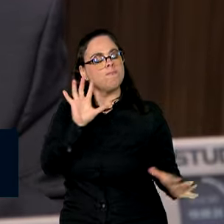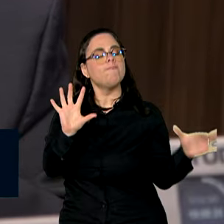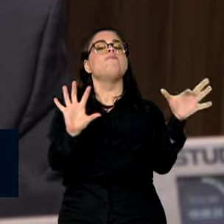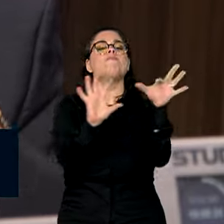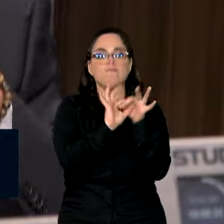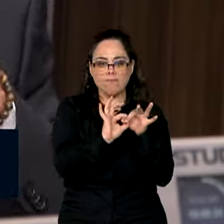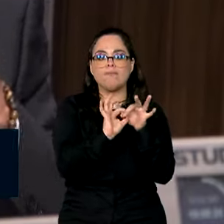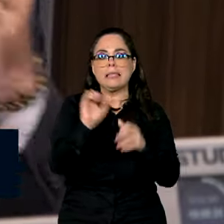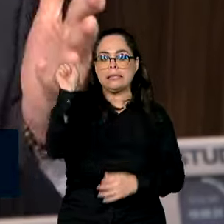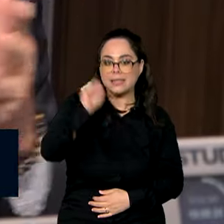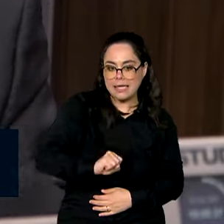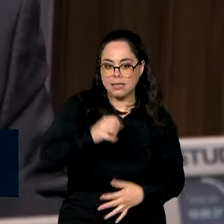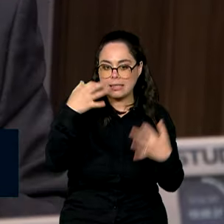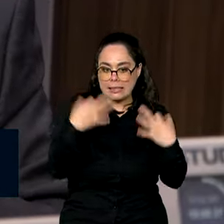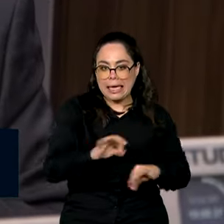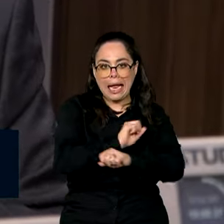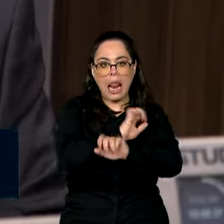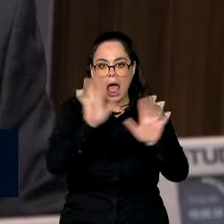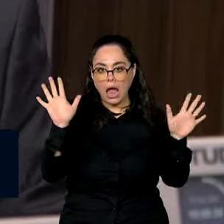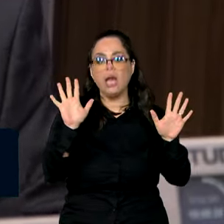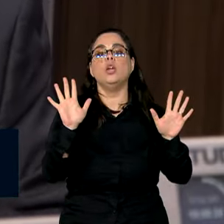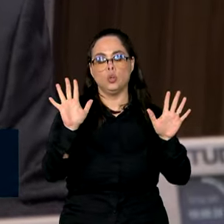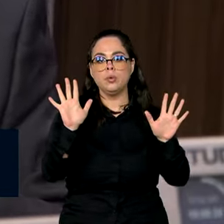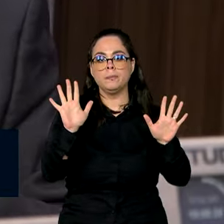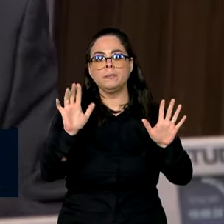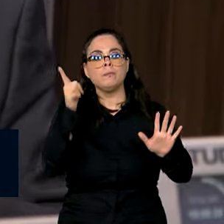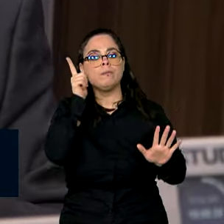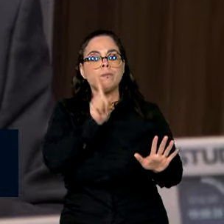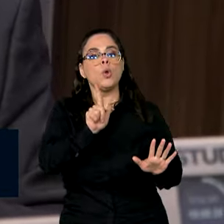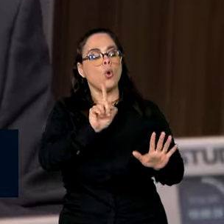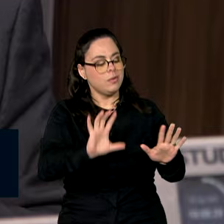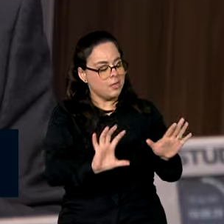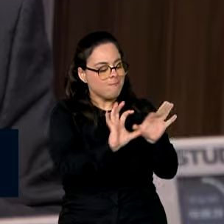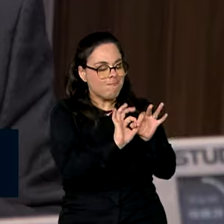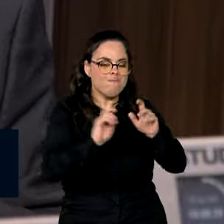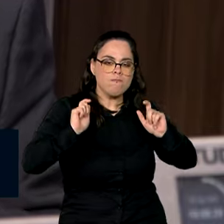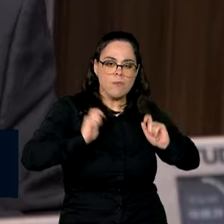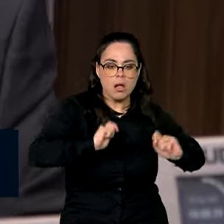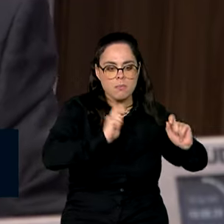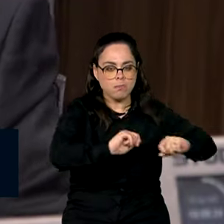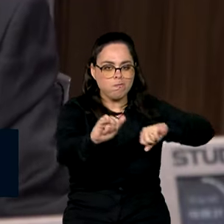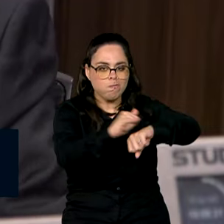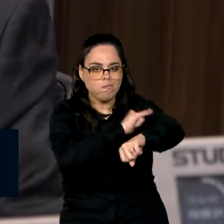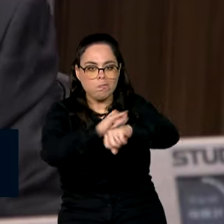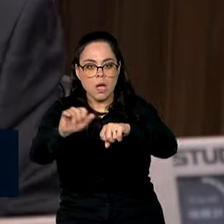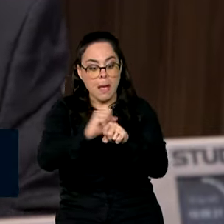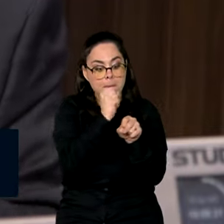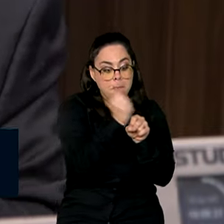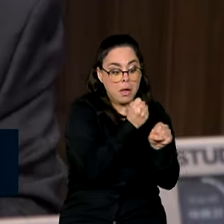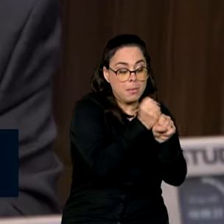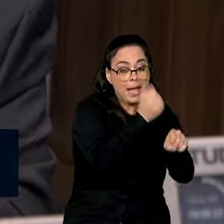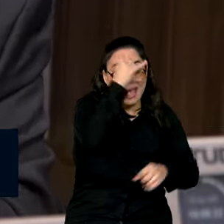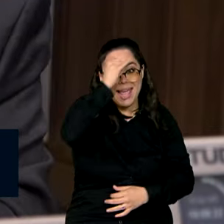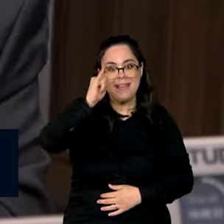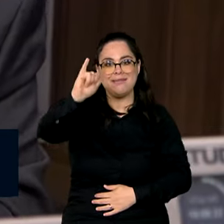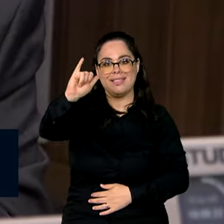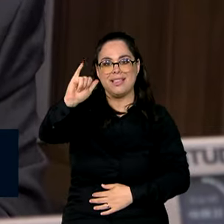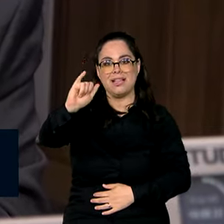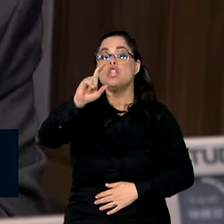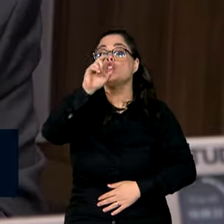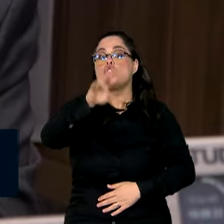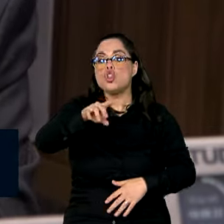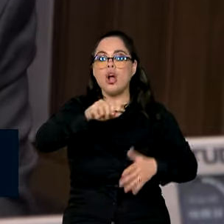possa e e para que fosse possível a gente fazer e obras de prevenção tanto